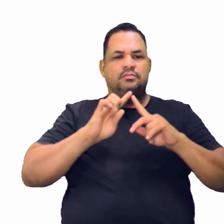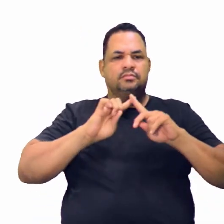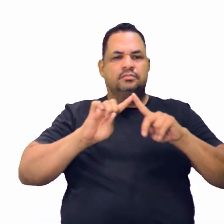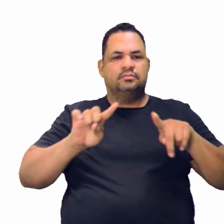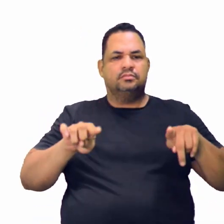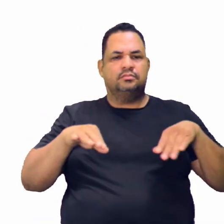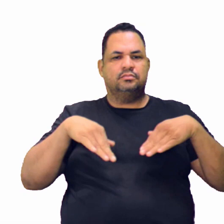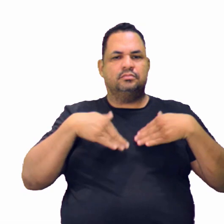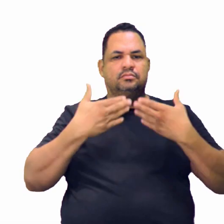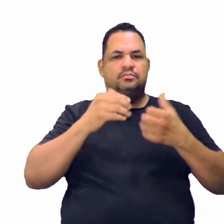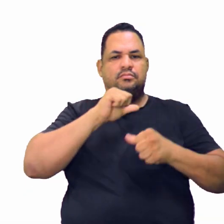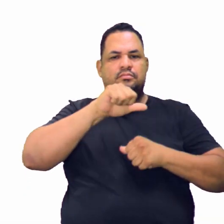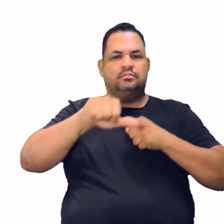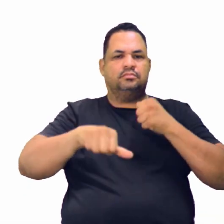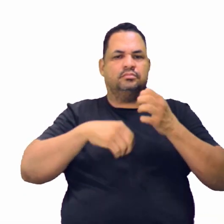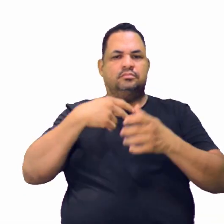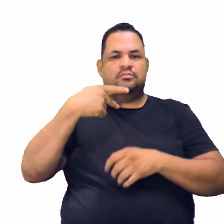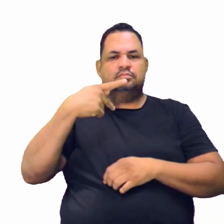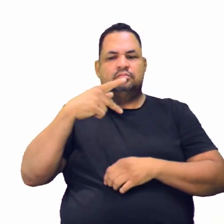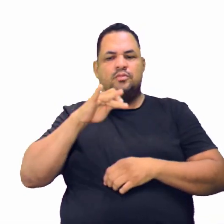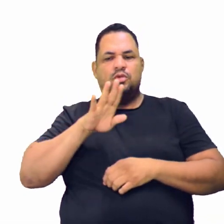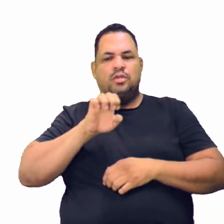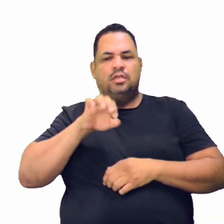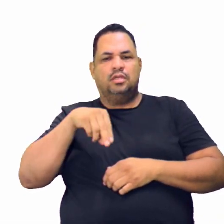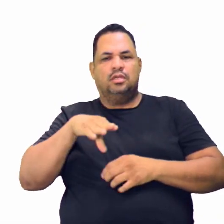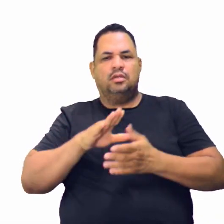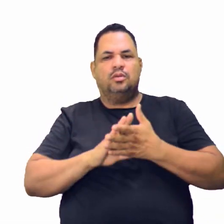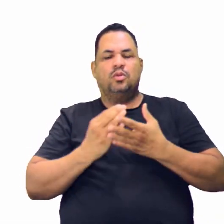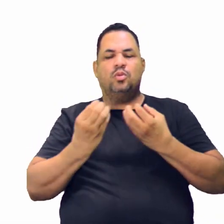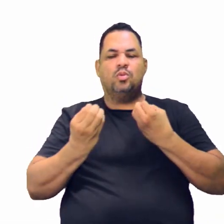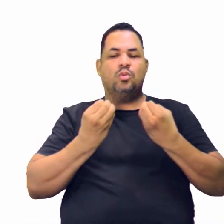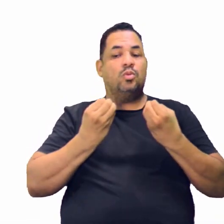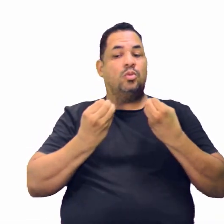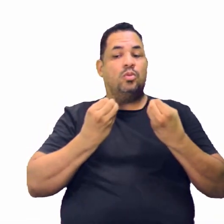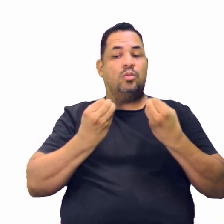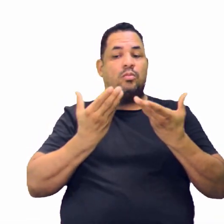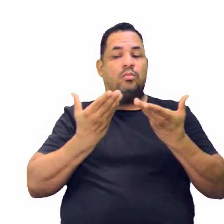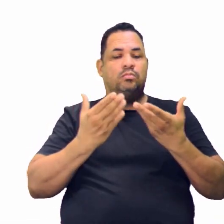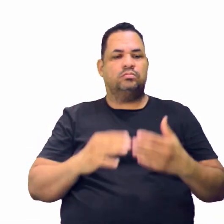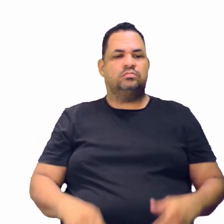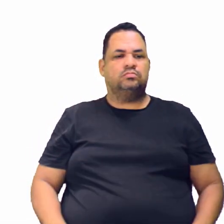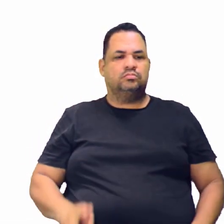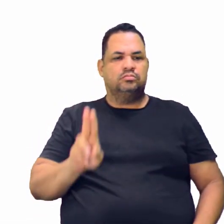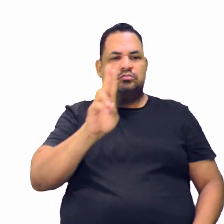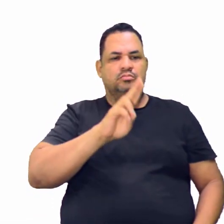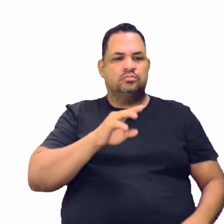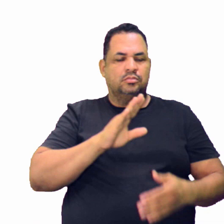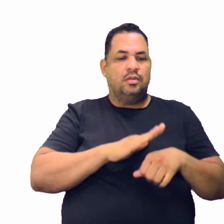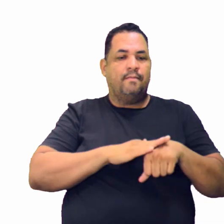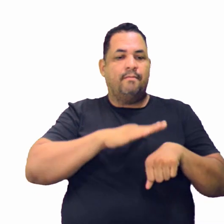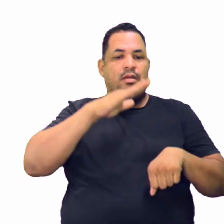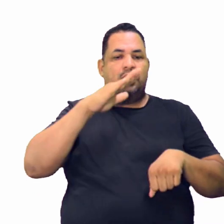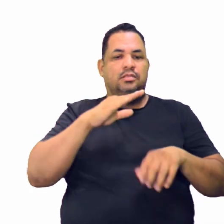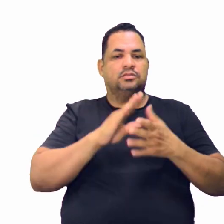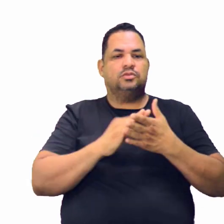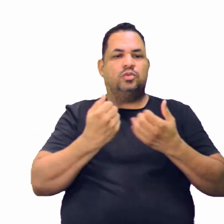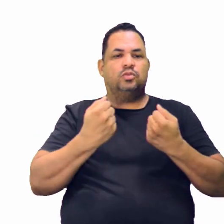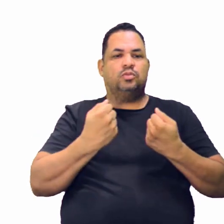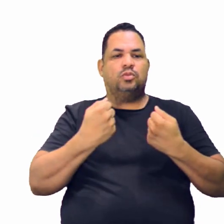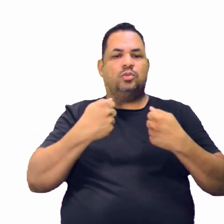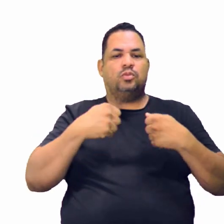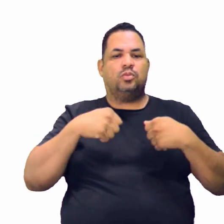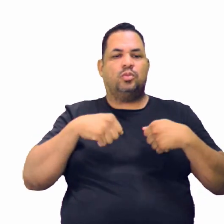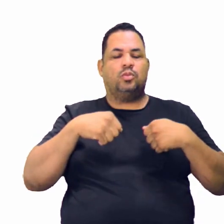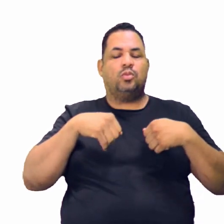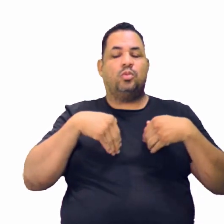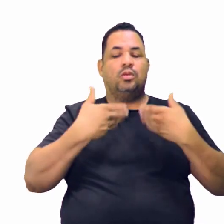mas, quando pode ser trocado por porém ou como. Ó, e usa-se mais quando pode ser trocado por menos.